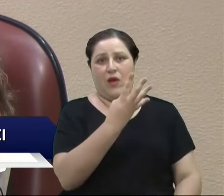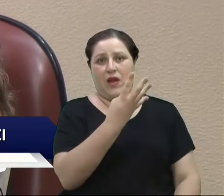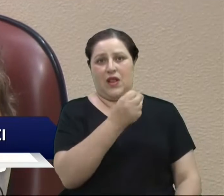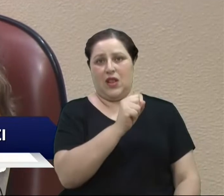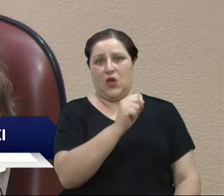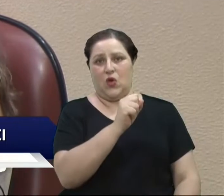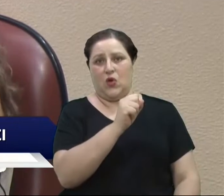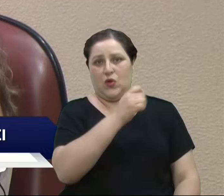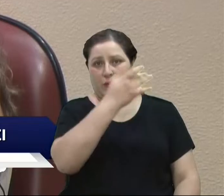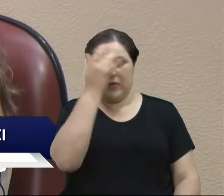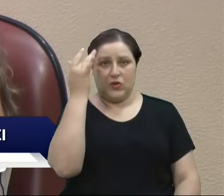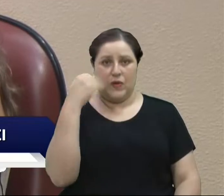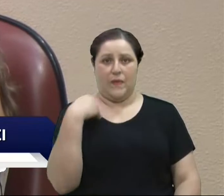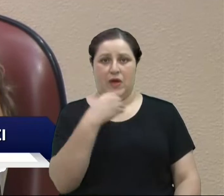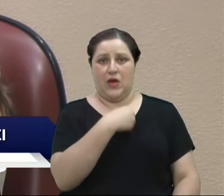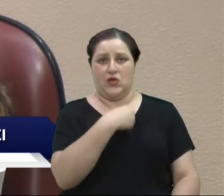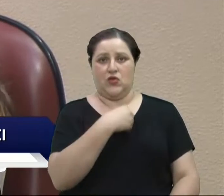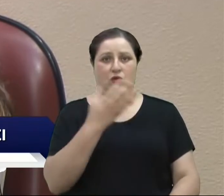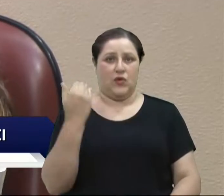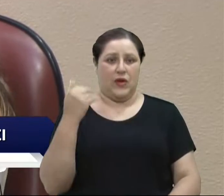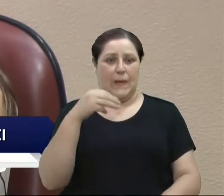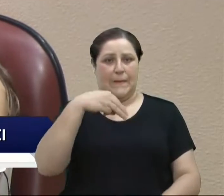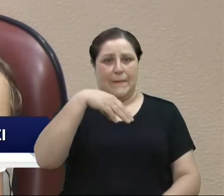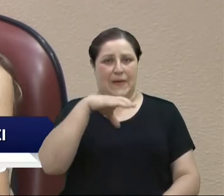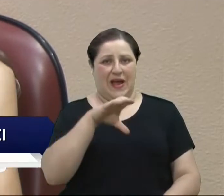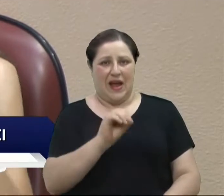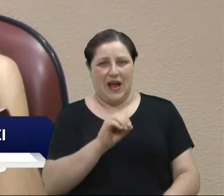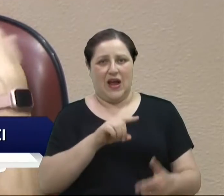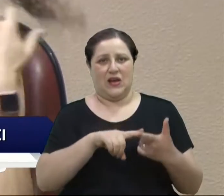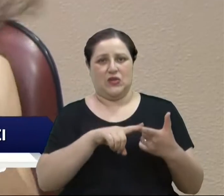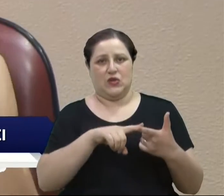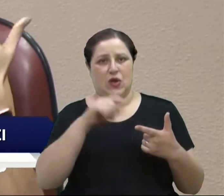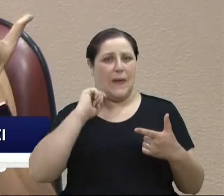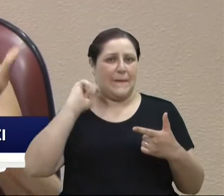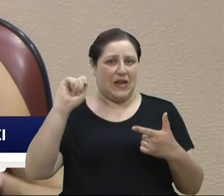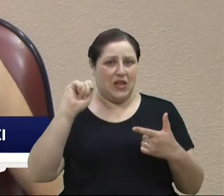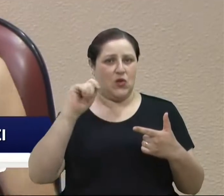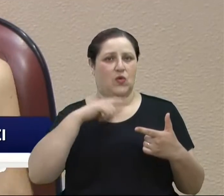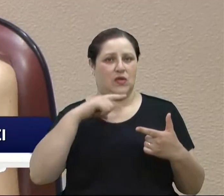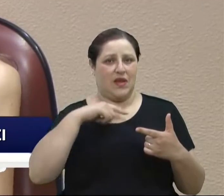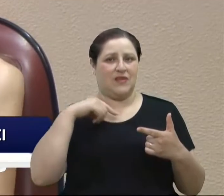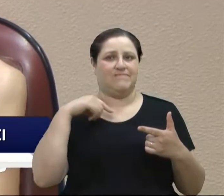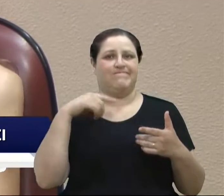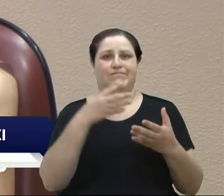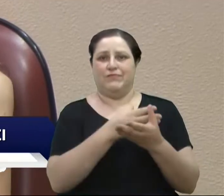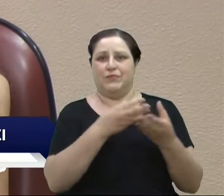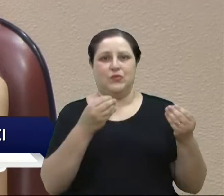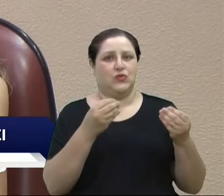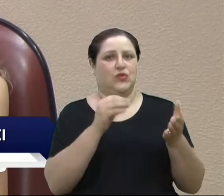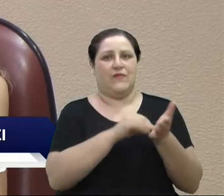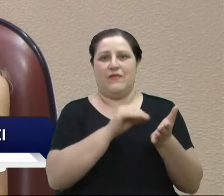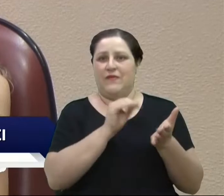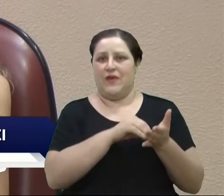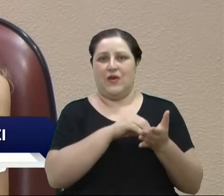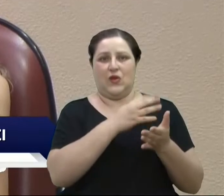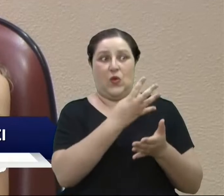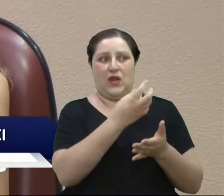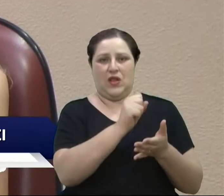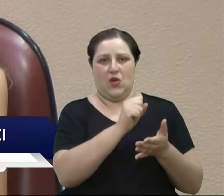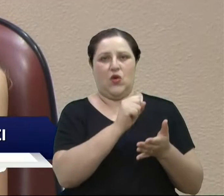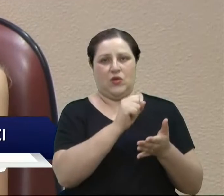ano, março, abril. A concorrência que se estabeleceu por empregos na área médica em função do